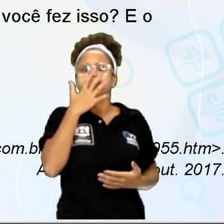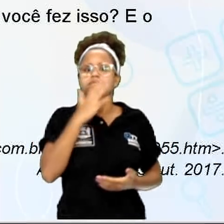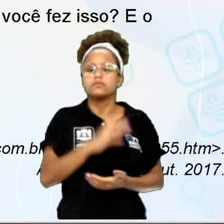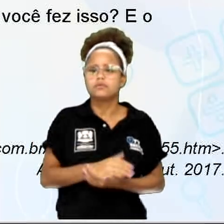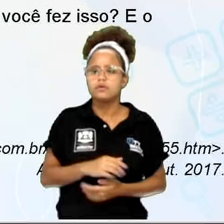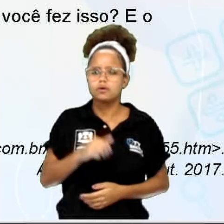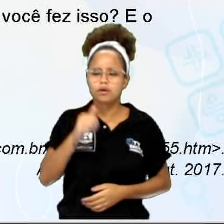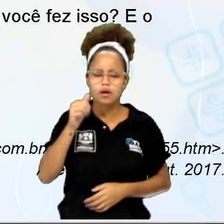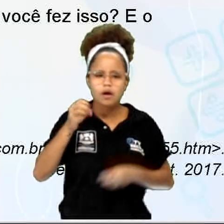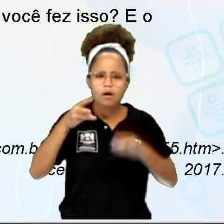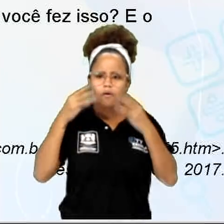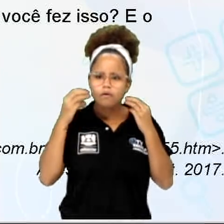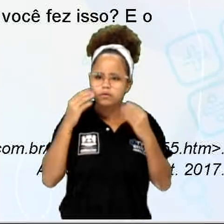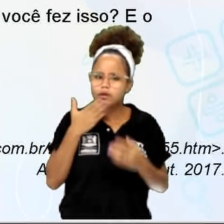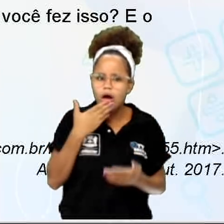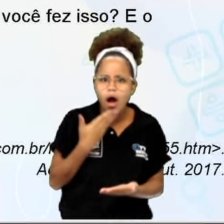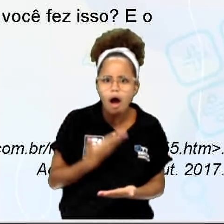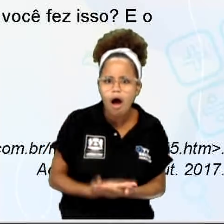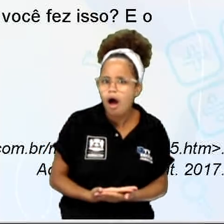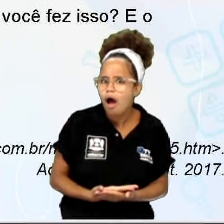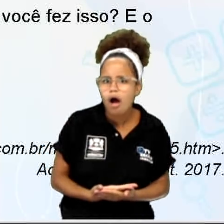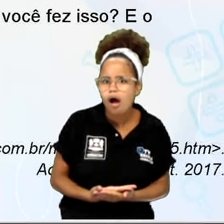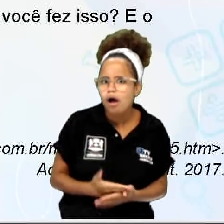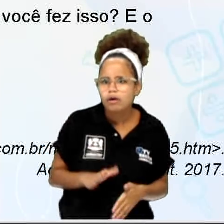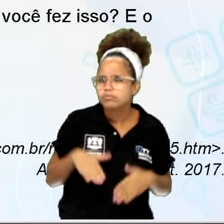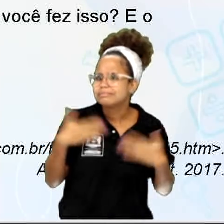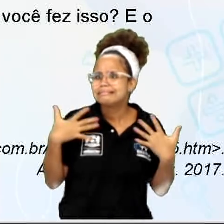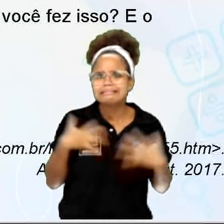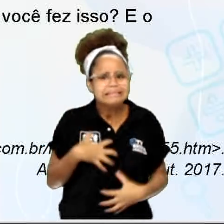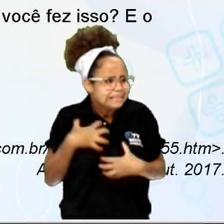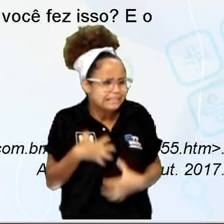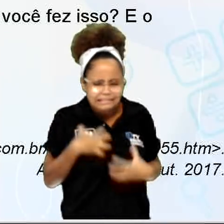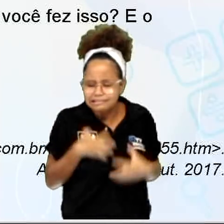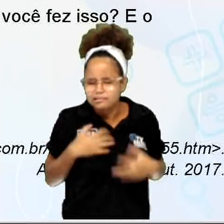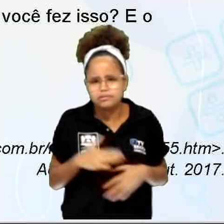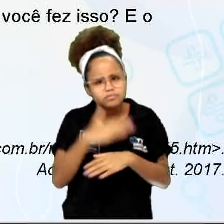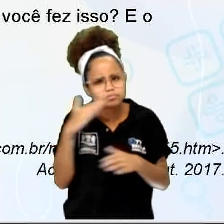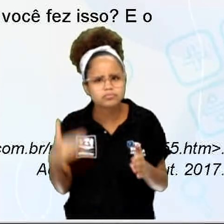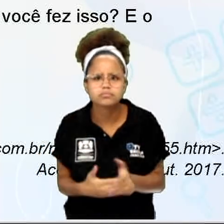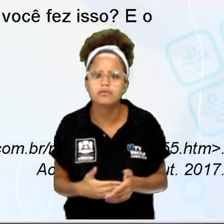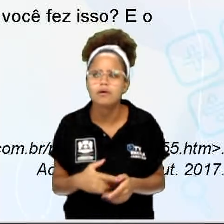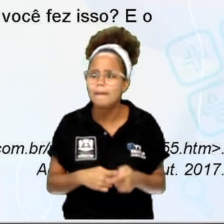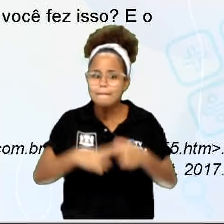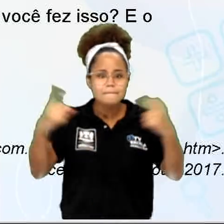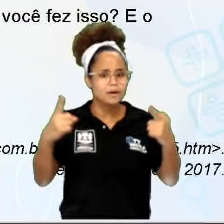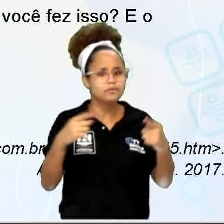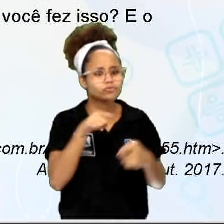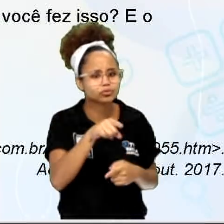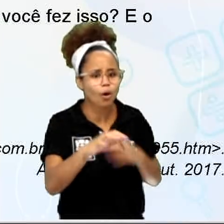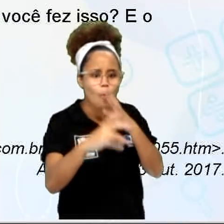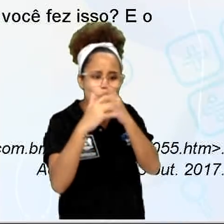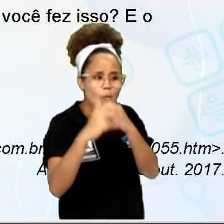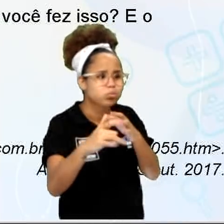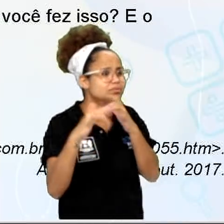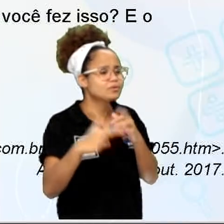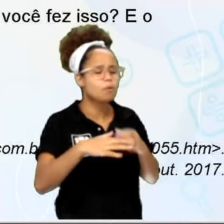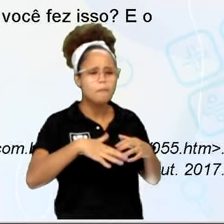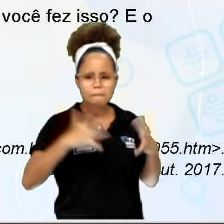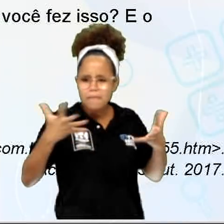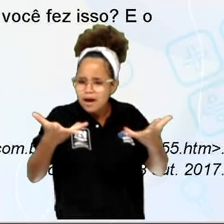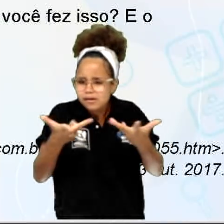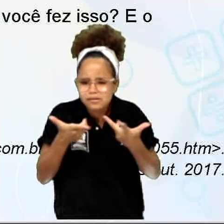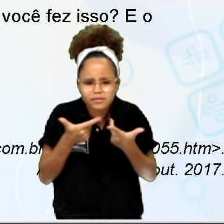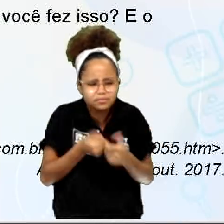onça, chocada, exprimiu o espanto e a revolta de todos. Mas Tigre era um músico estupendo,